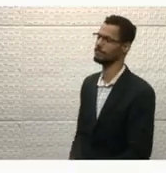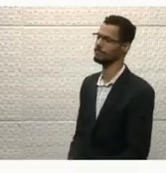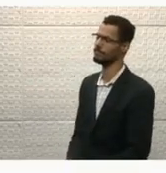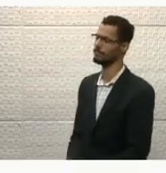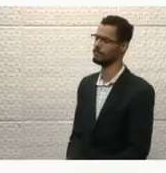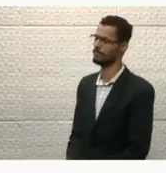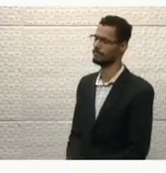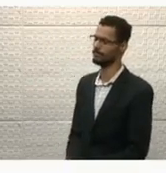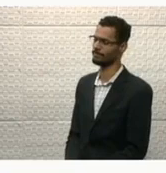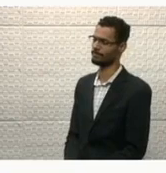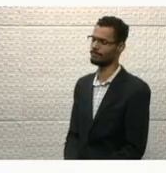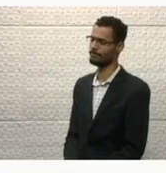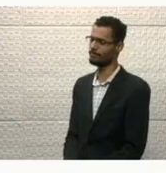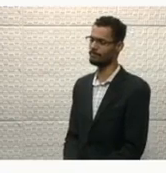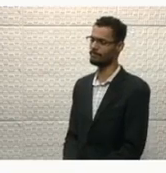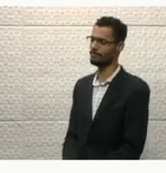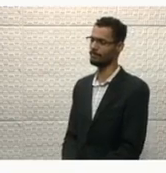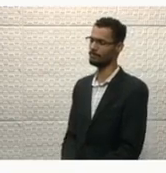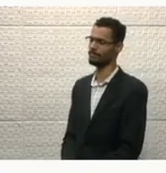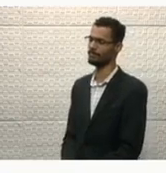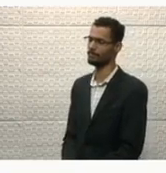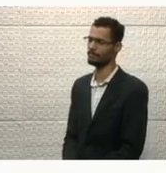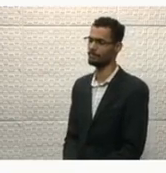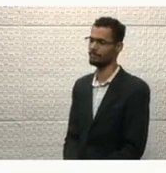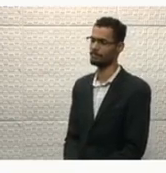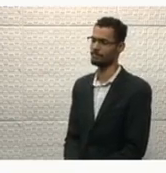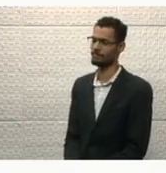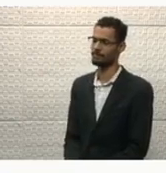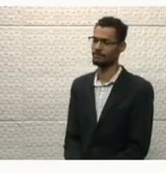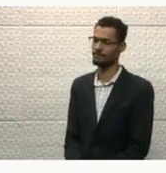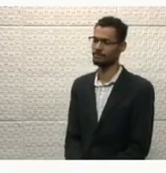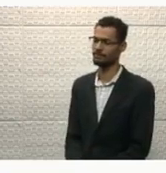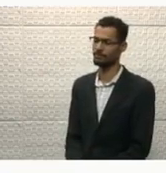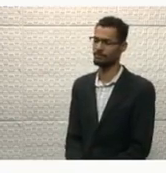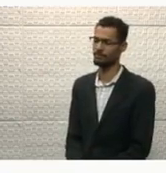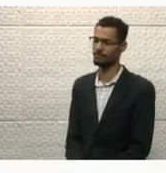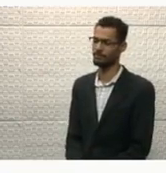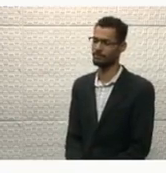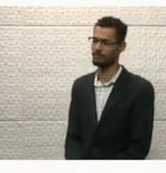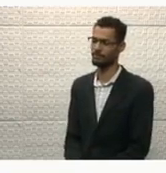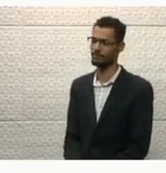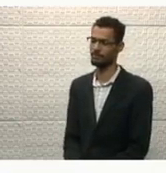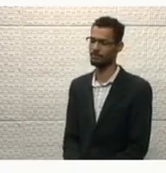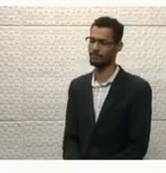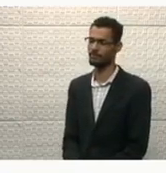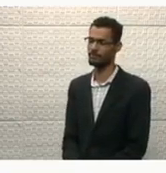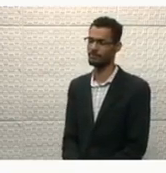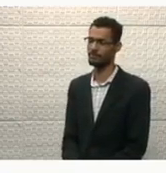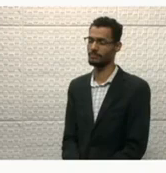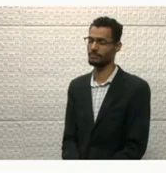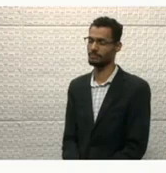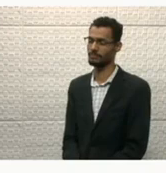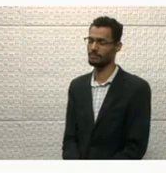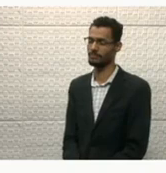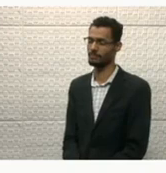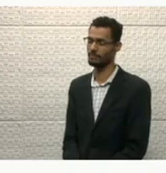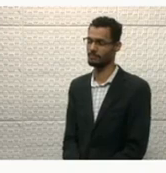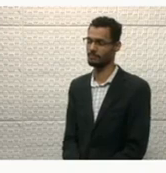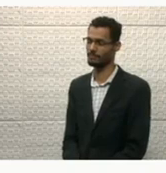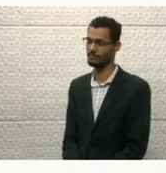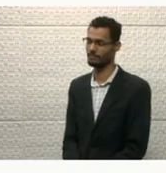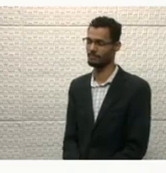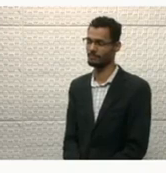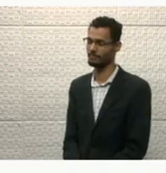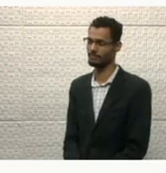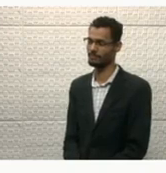U mais T de V. E quando eu calculo a imagem do produto de um vetor por um escalar, isso